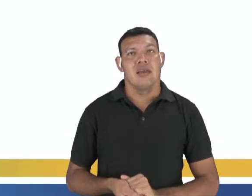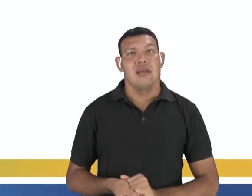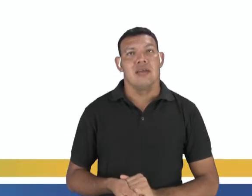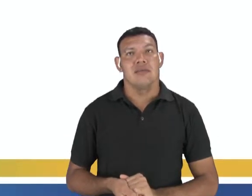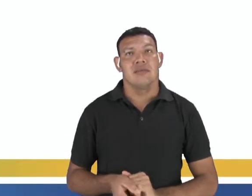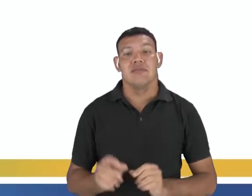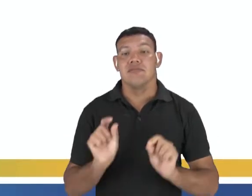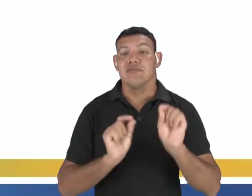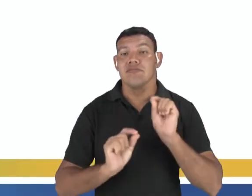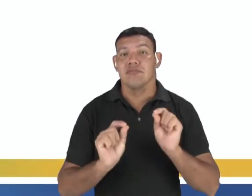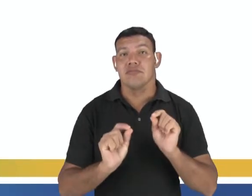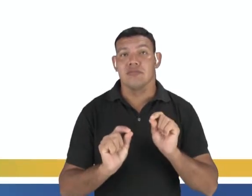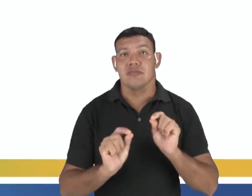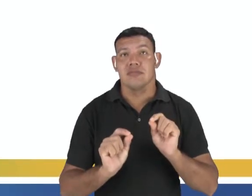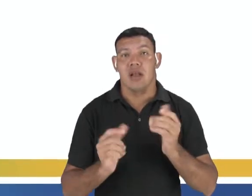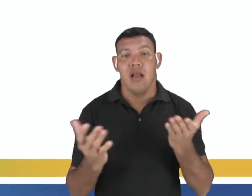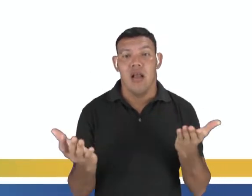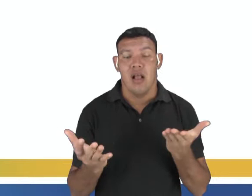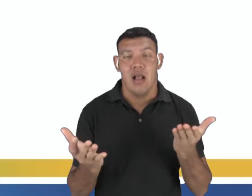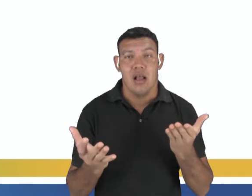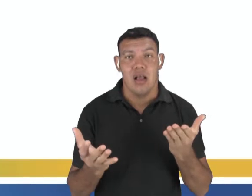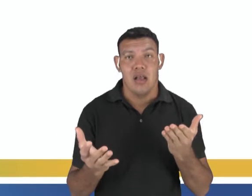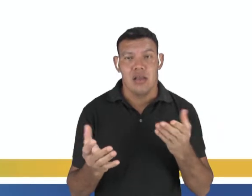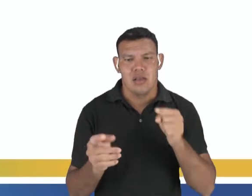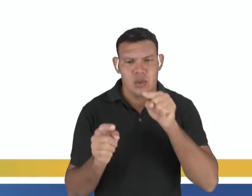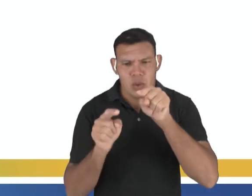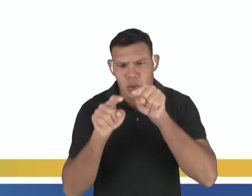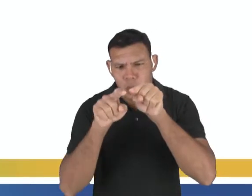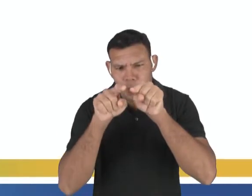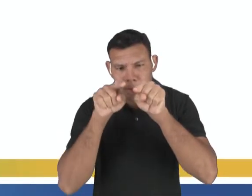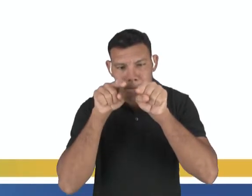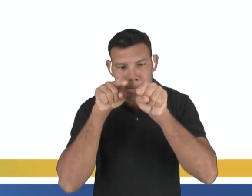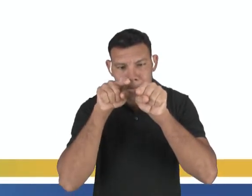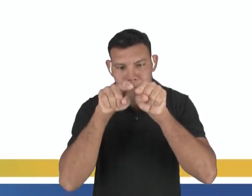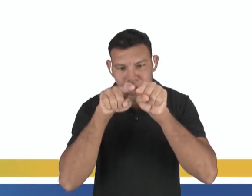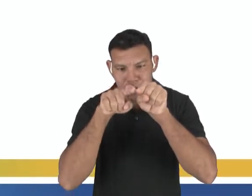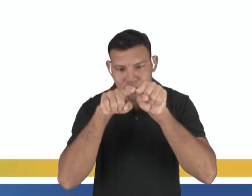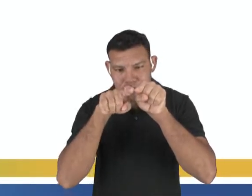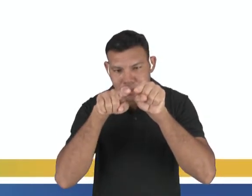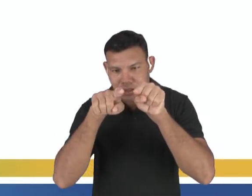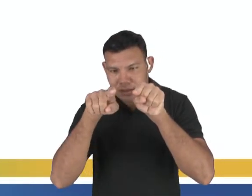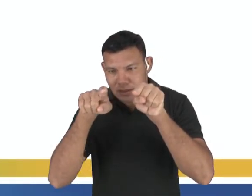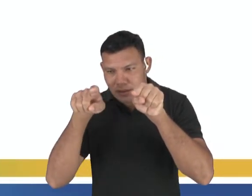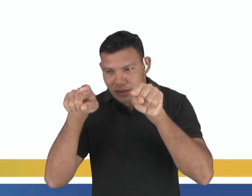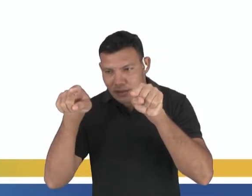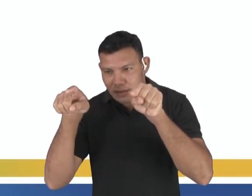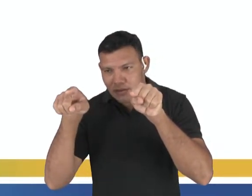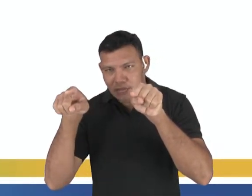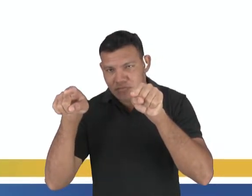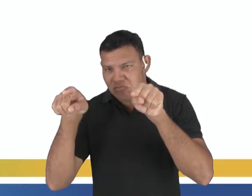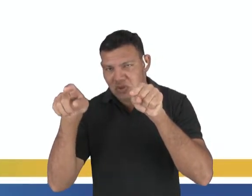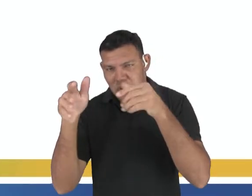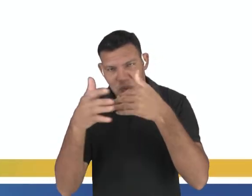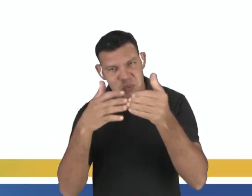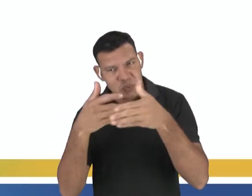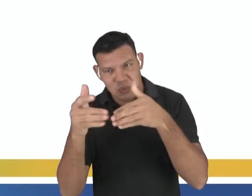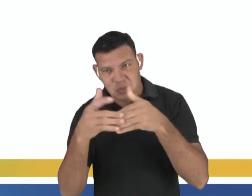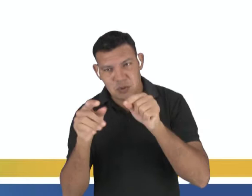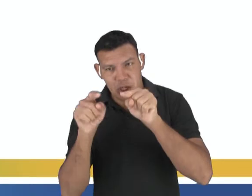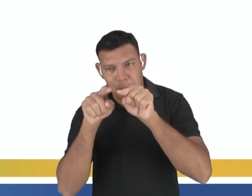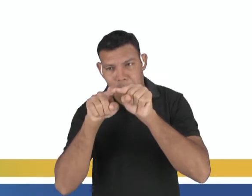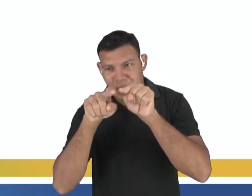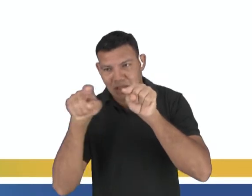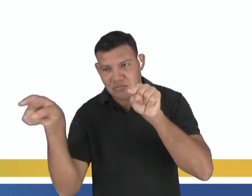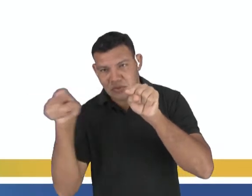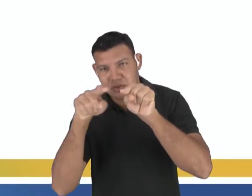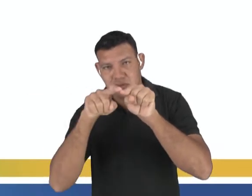quem é esse raio? O raio é o segmento de reta que parte do centro C, né, até chegar